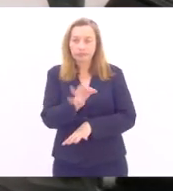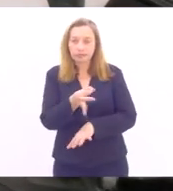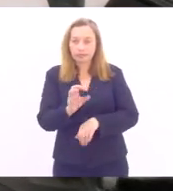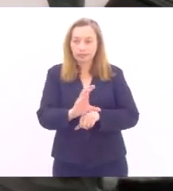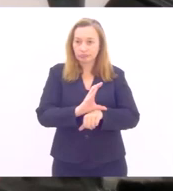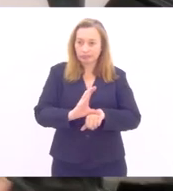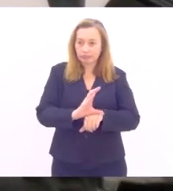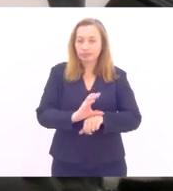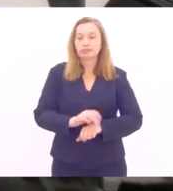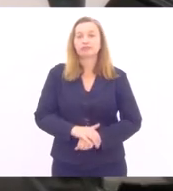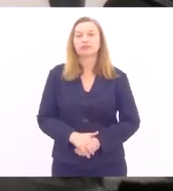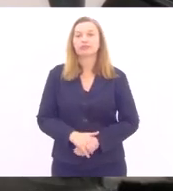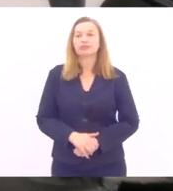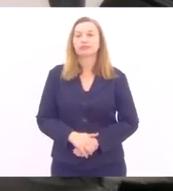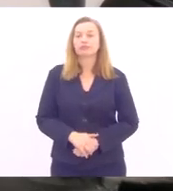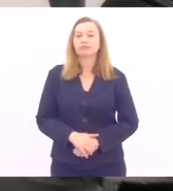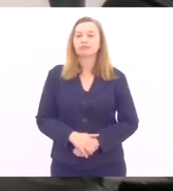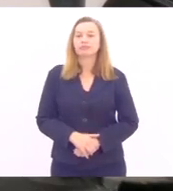constitucionalidade.